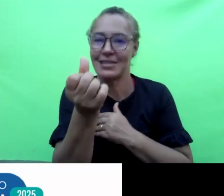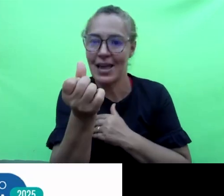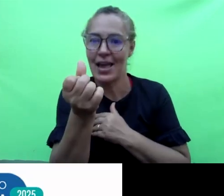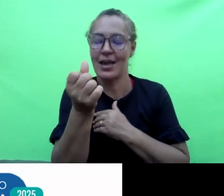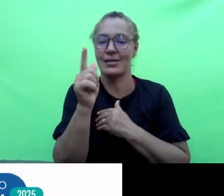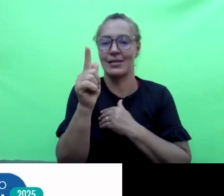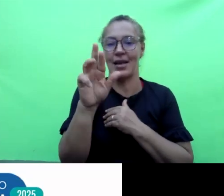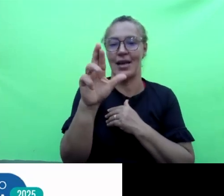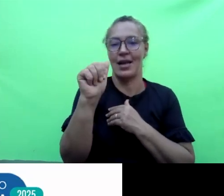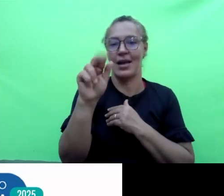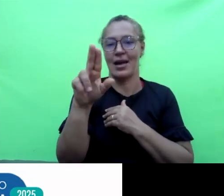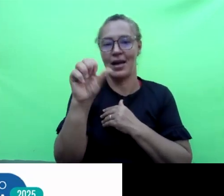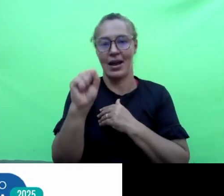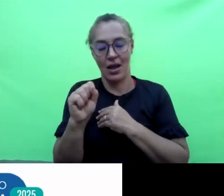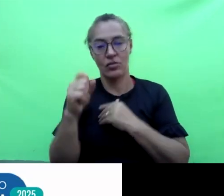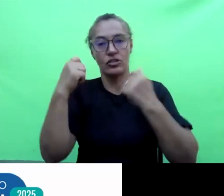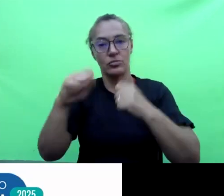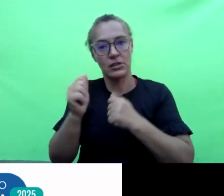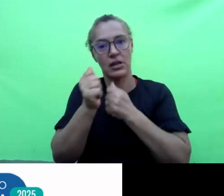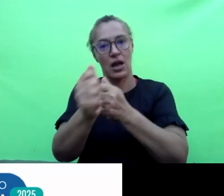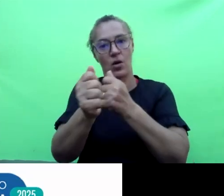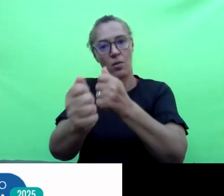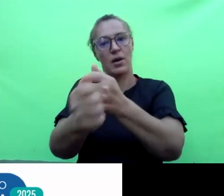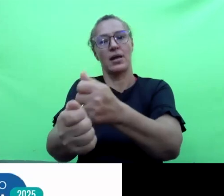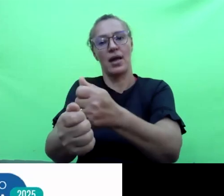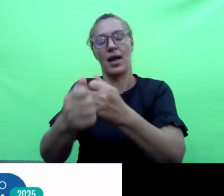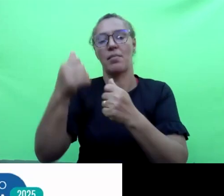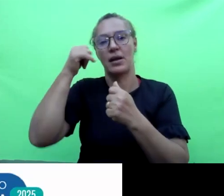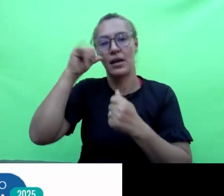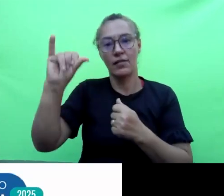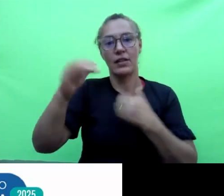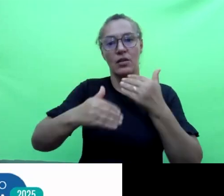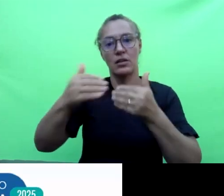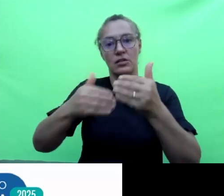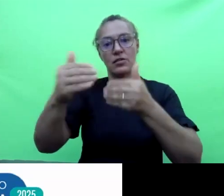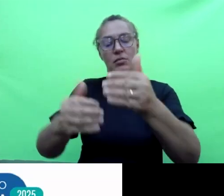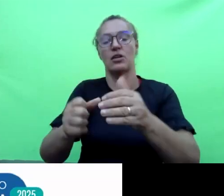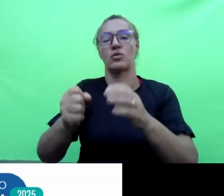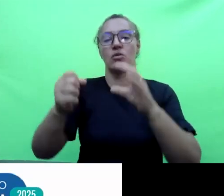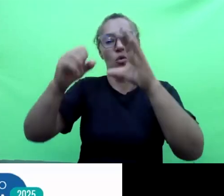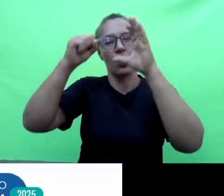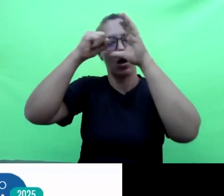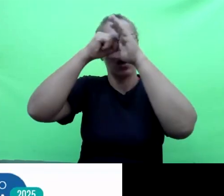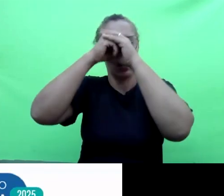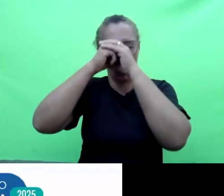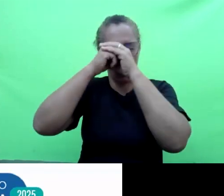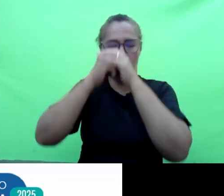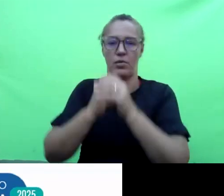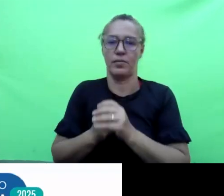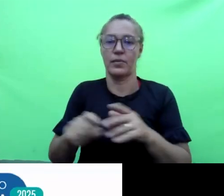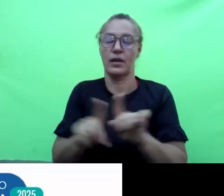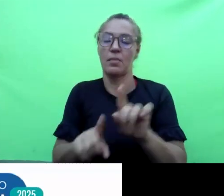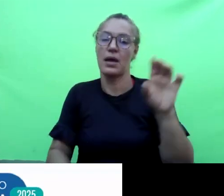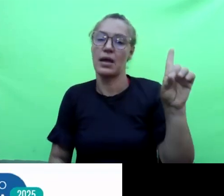maior a essas pessoas no risco de desenvolvimento de glaucoma e também outras condições, por exemplo, descolamento de retina,